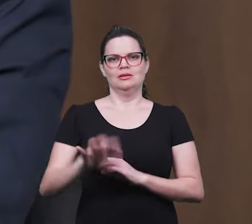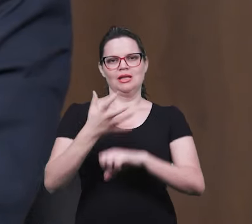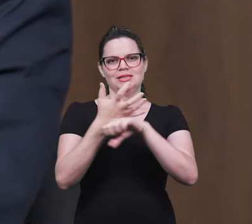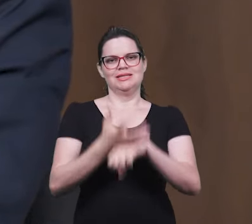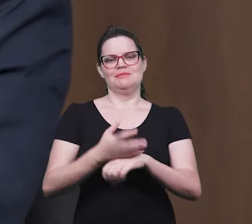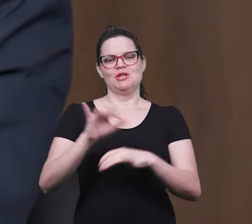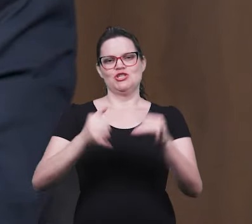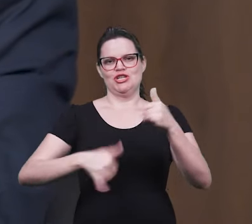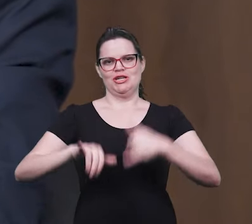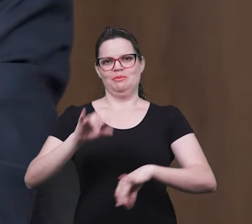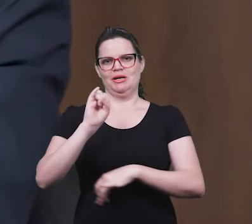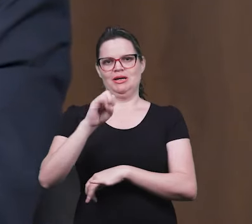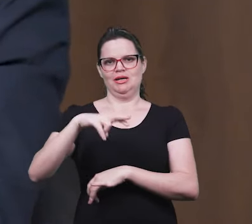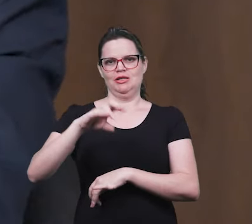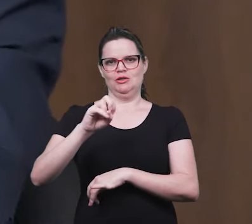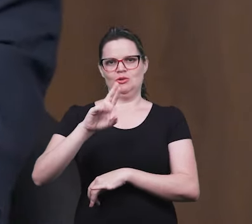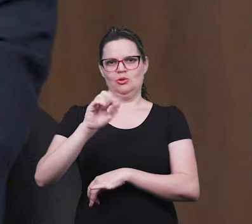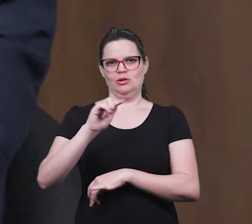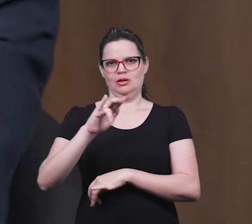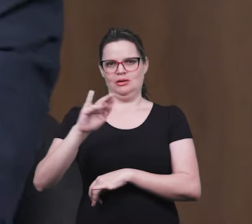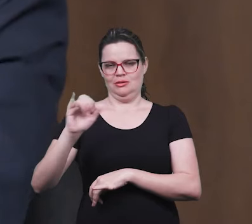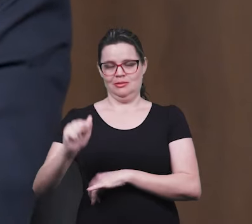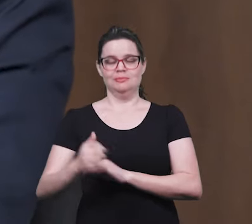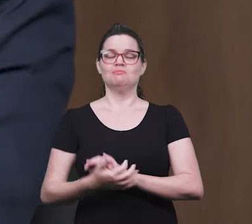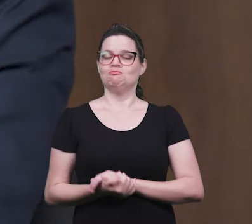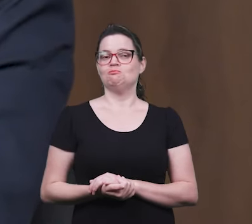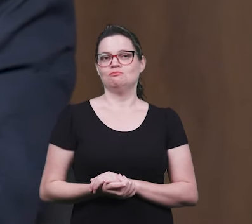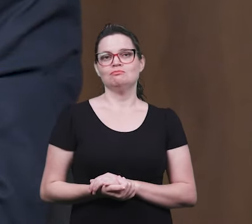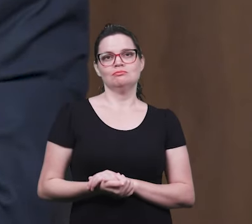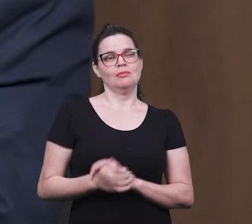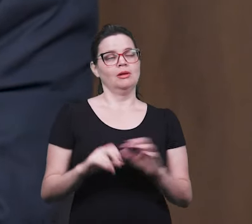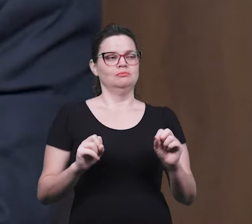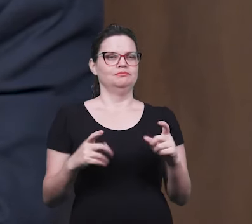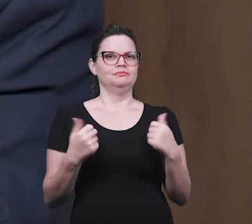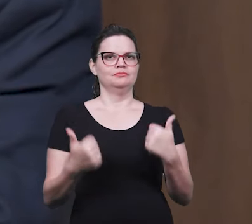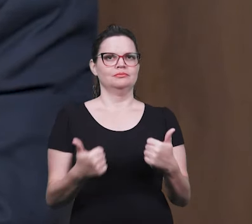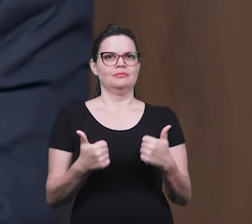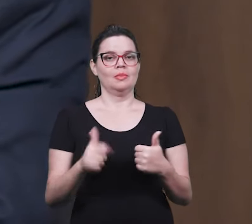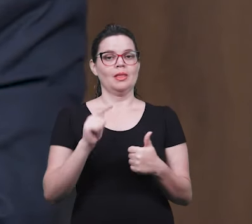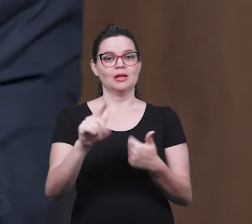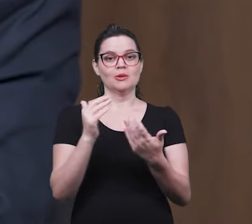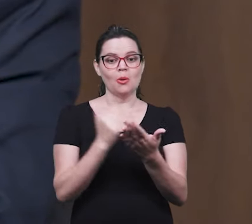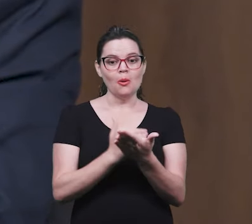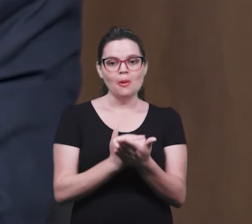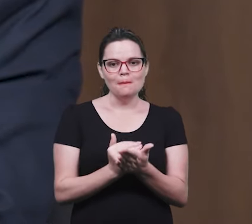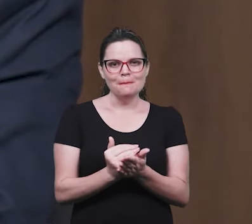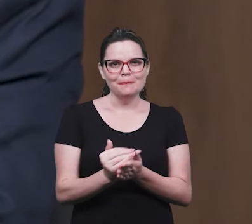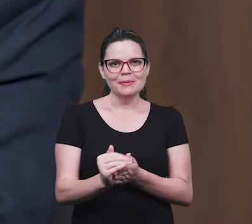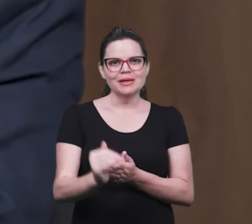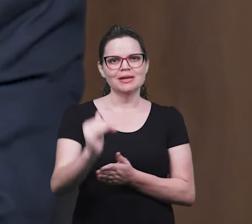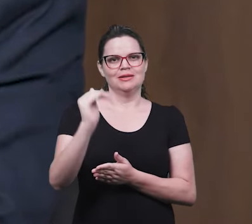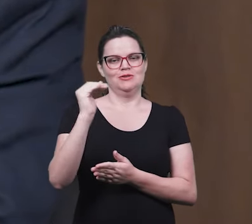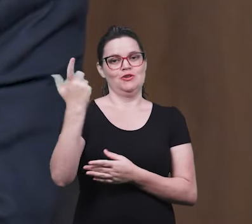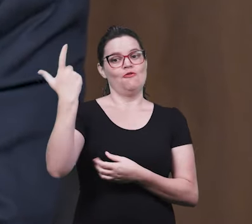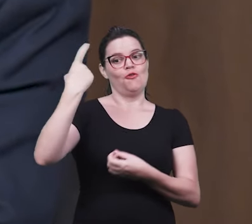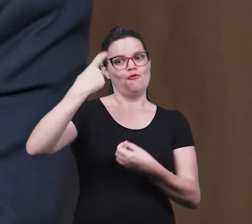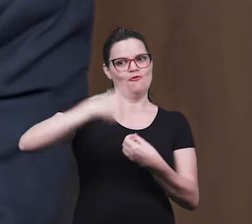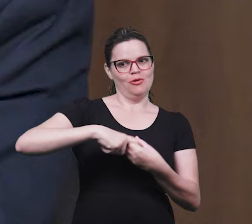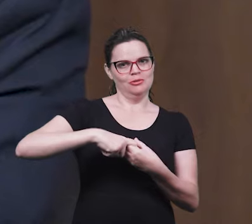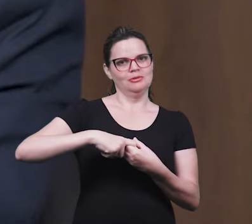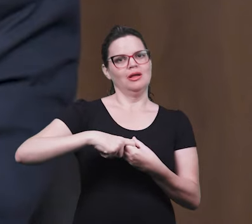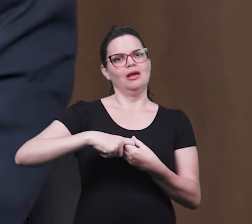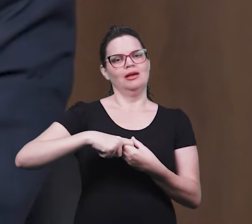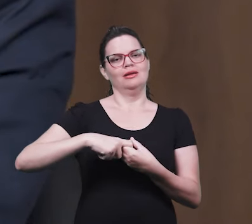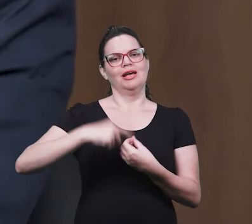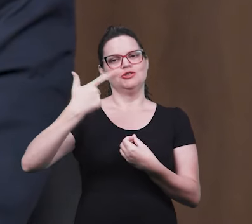inorgânica. Então, aí não teve jeito. Aí foi nesse início, entendeu, entrando de